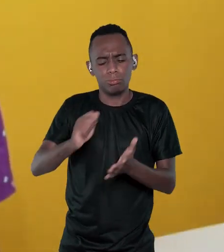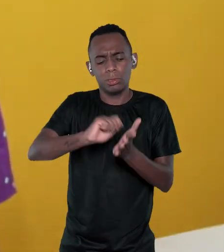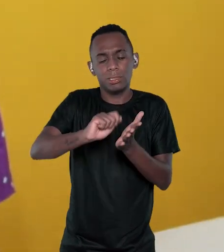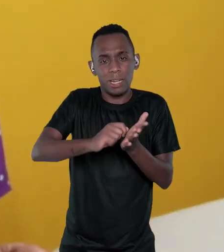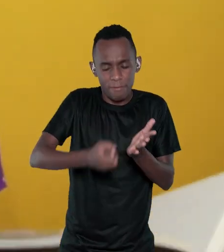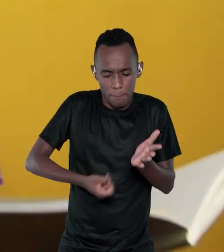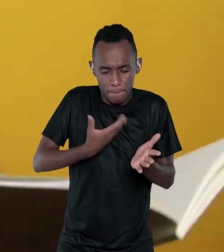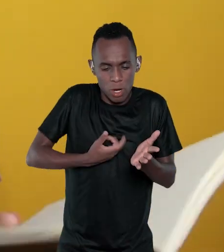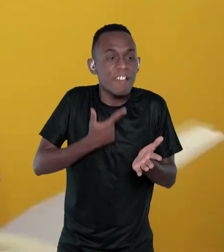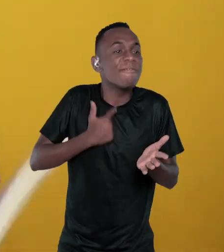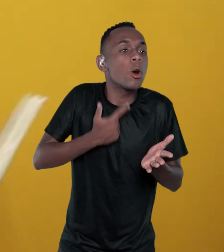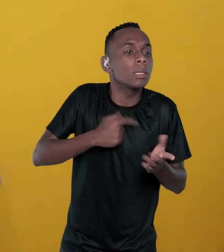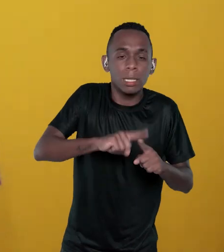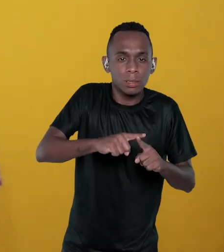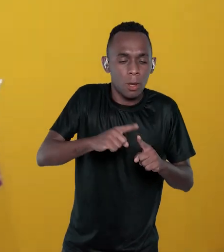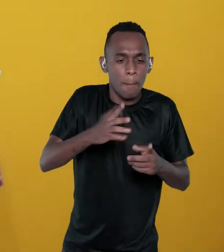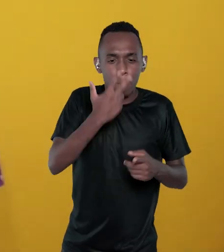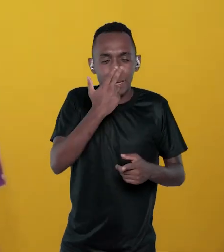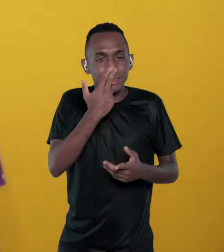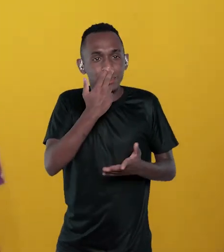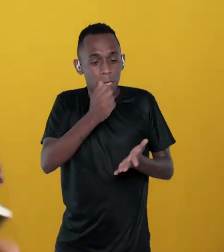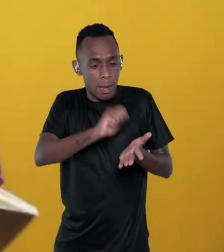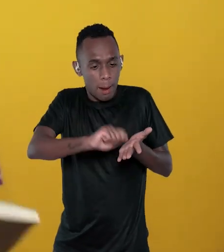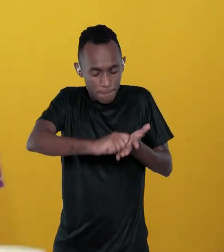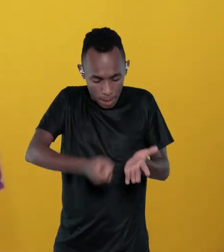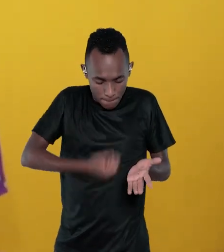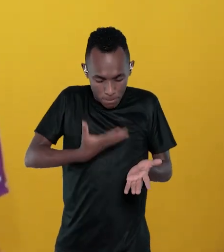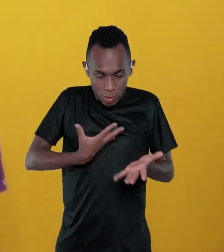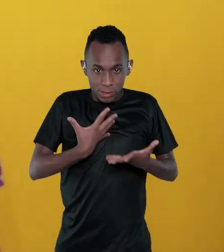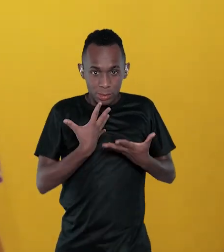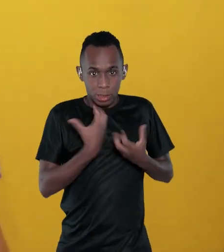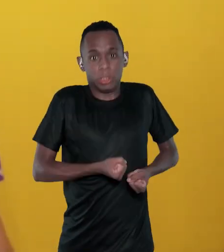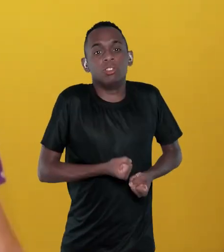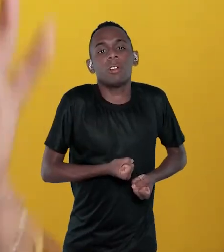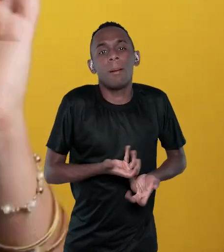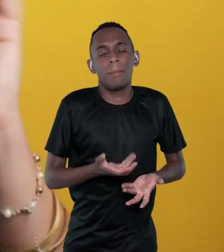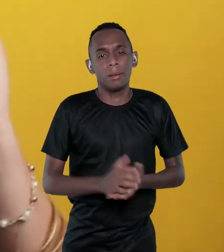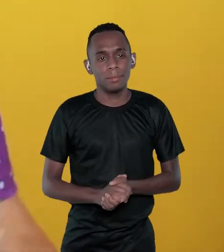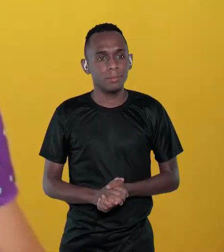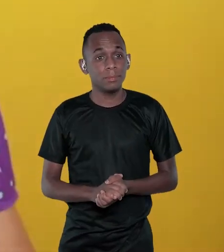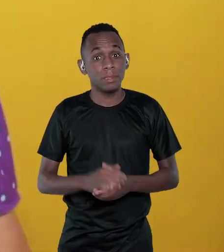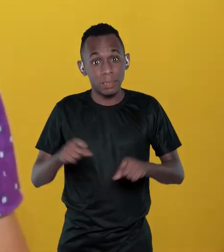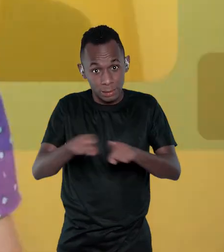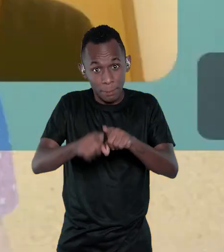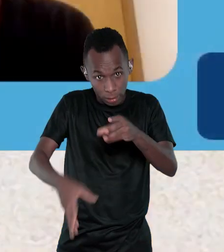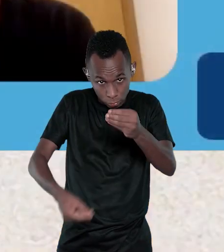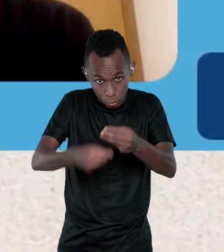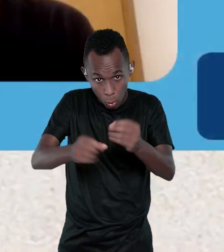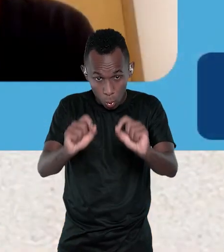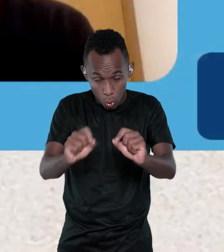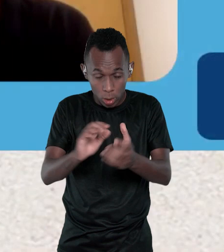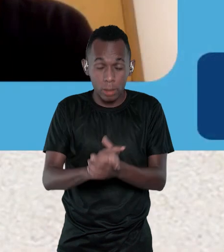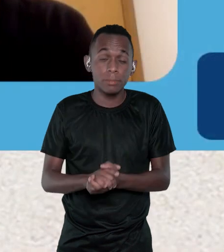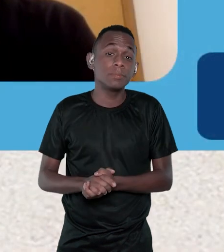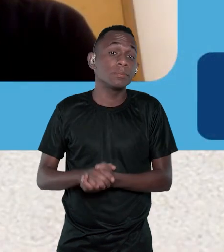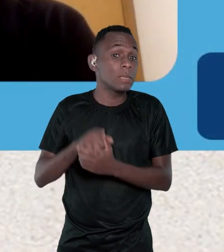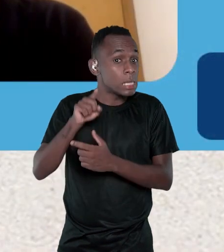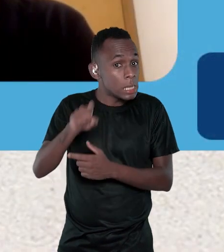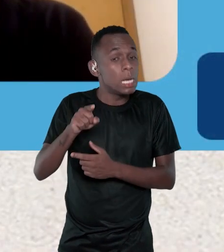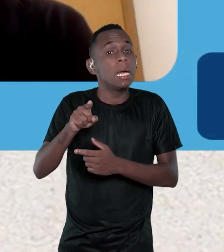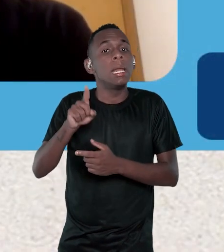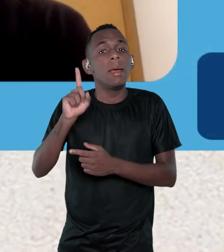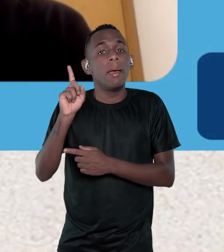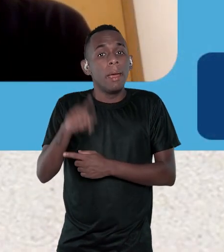faz poesia quando quer, mas quando ela quer. É isso, né, Murilo? Bem-vindo de novo. E tem mais um complemento. O